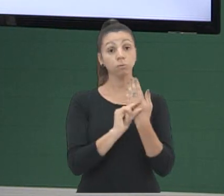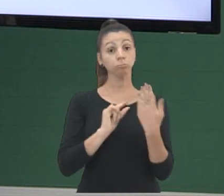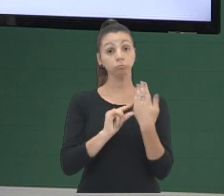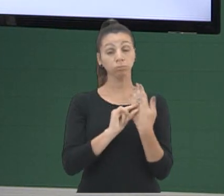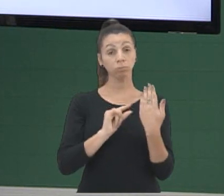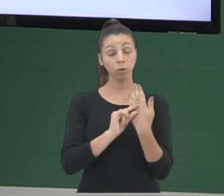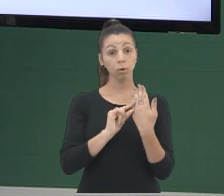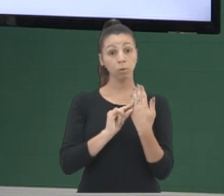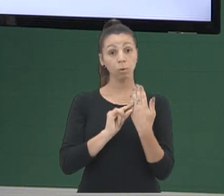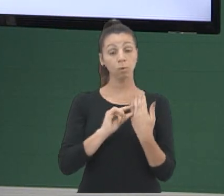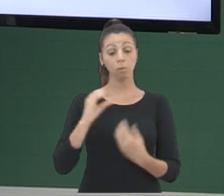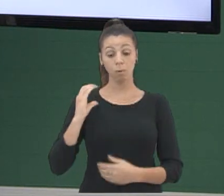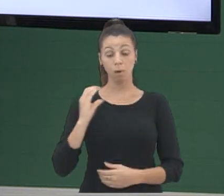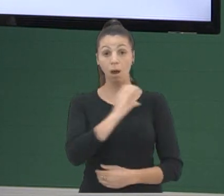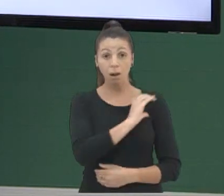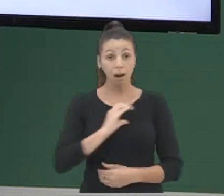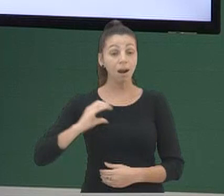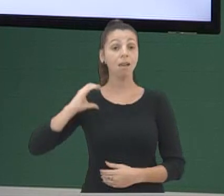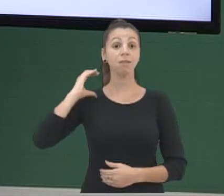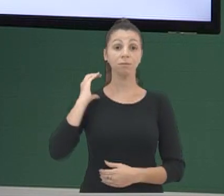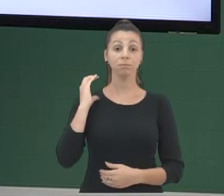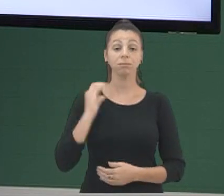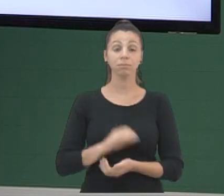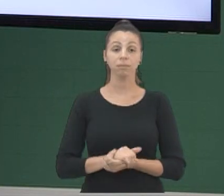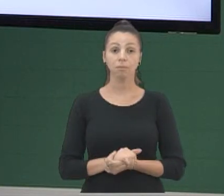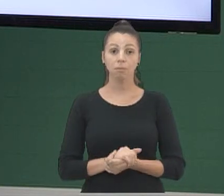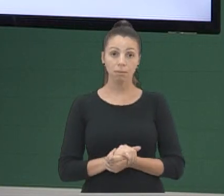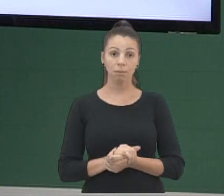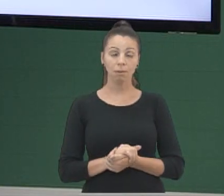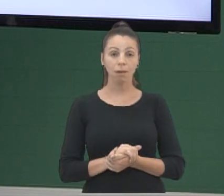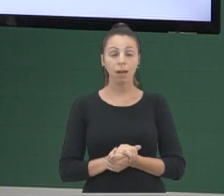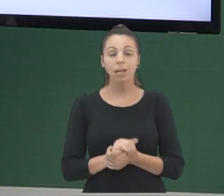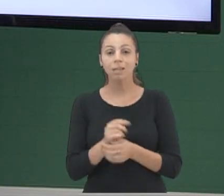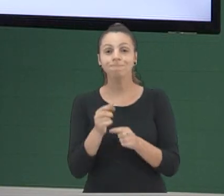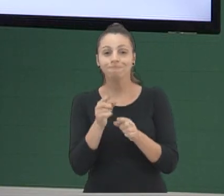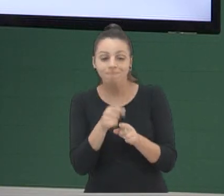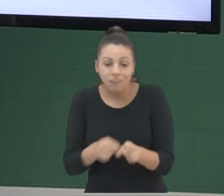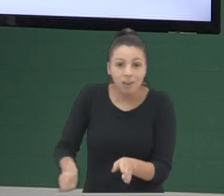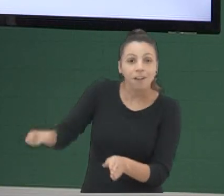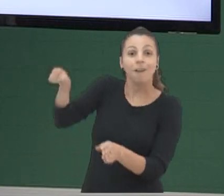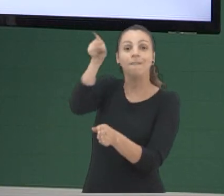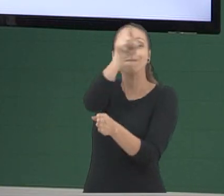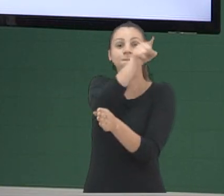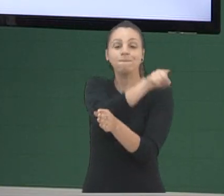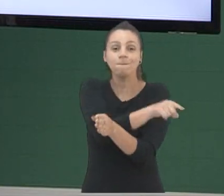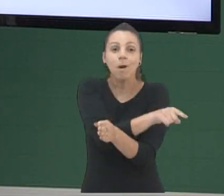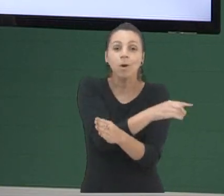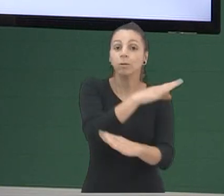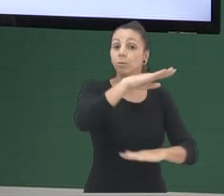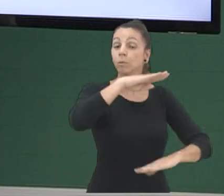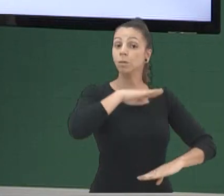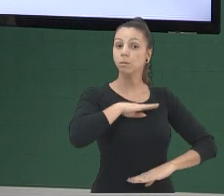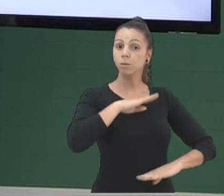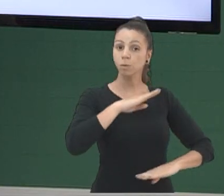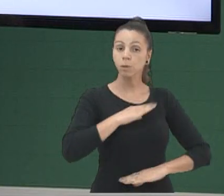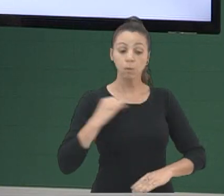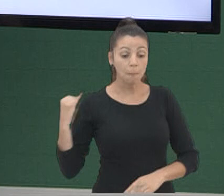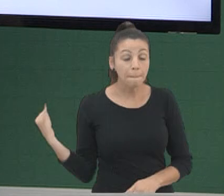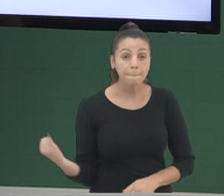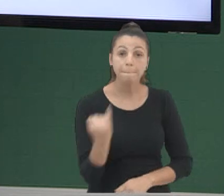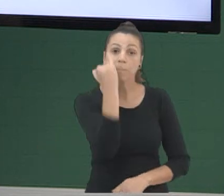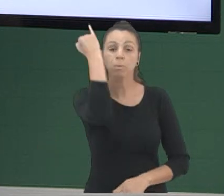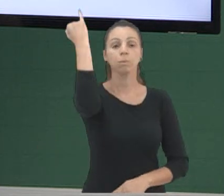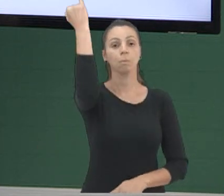narradora, né? Ela é narradora personagem, ela rememora um momento que foi muito importante para